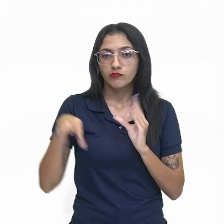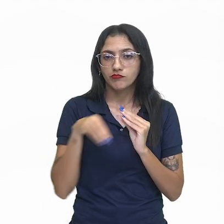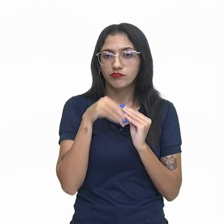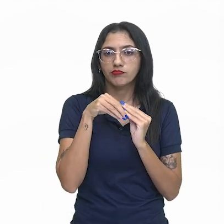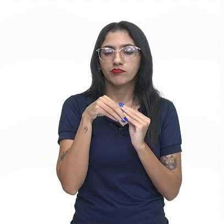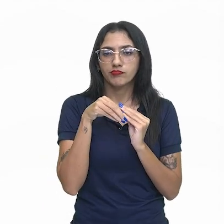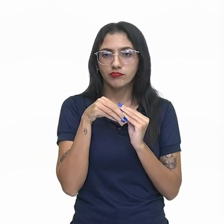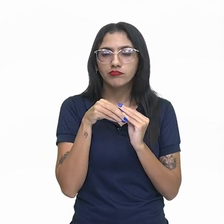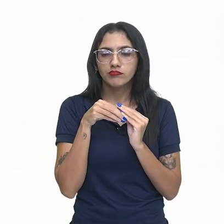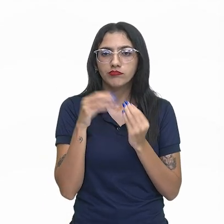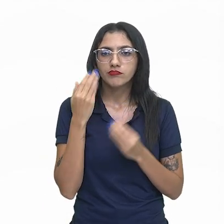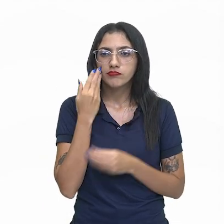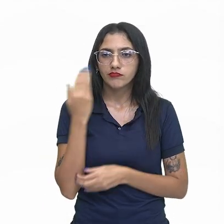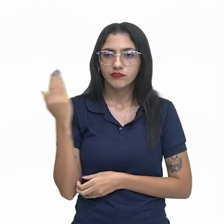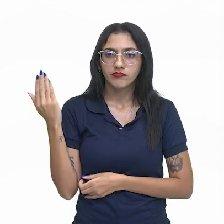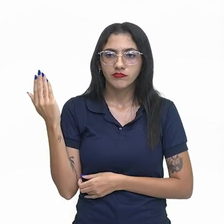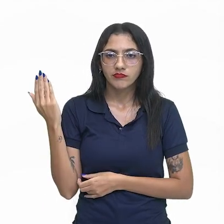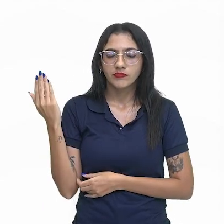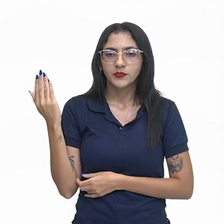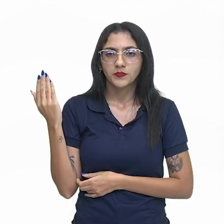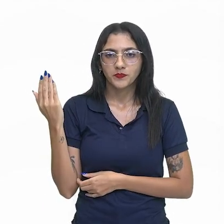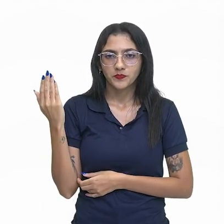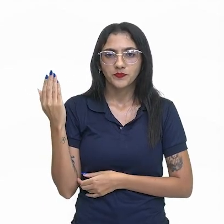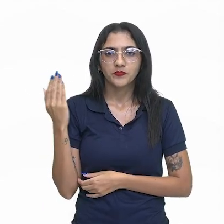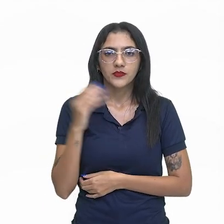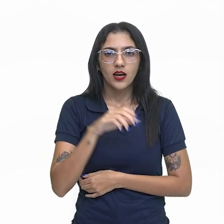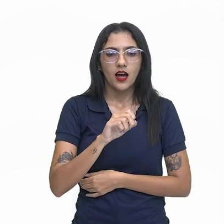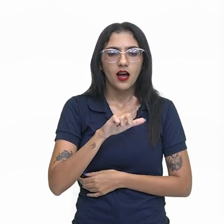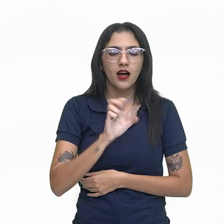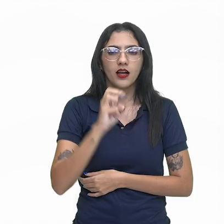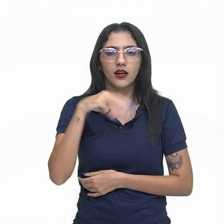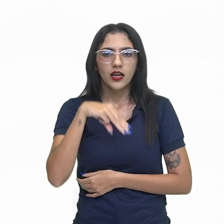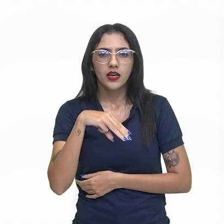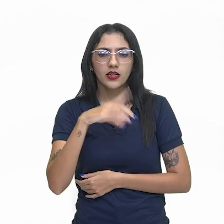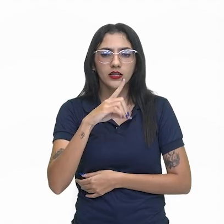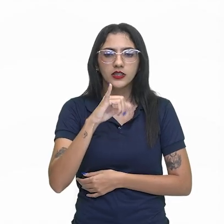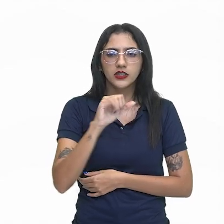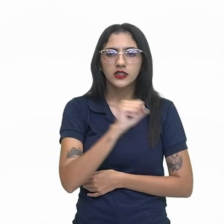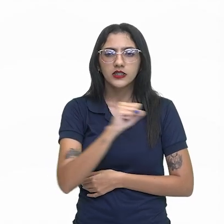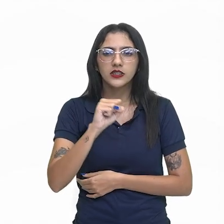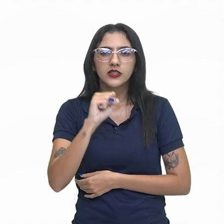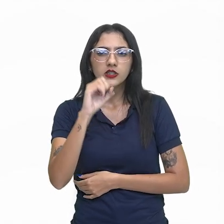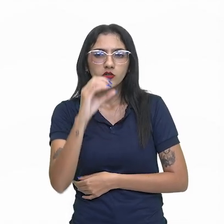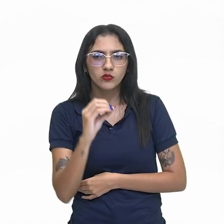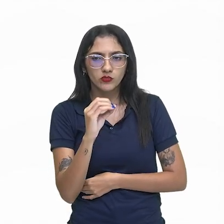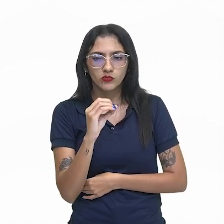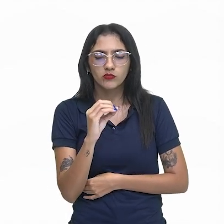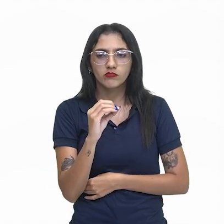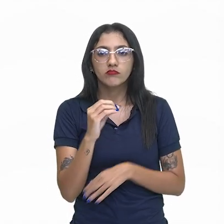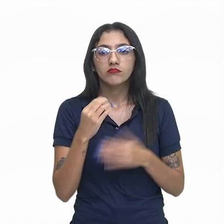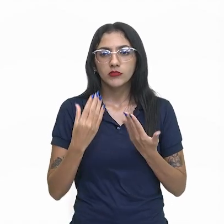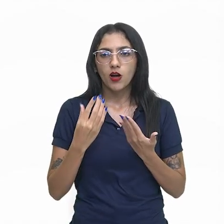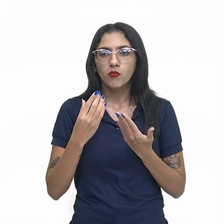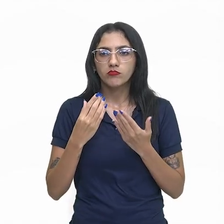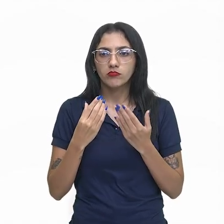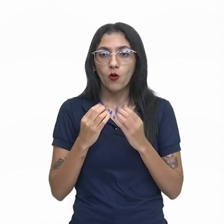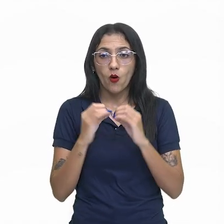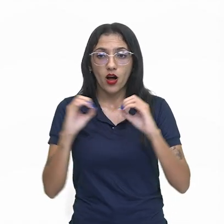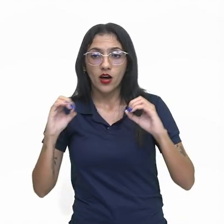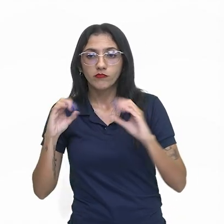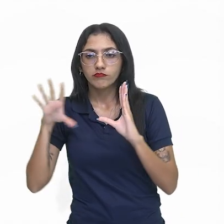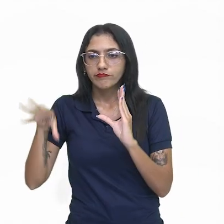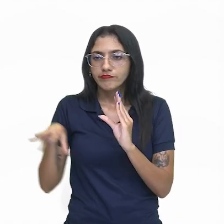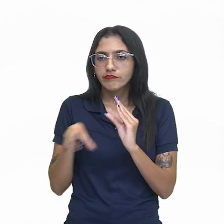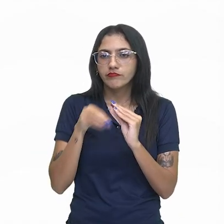Além disso, né, eu estou falando, dando um monte de exemplo, ainda digo, além disso, quer dizer que tem